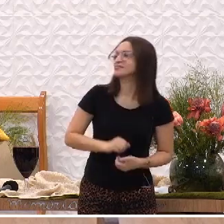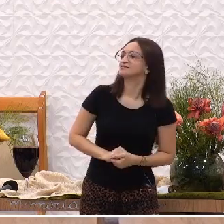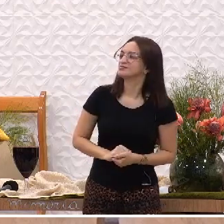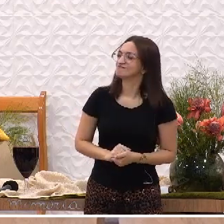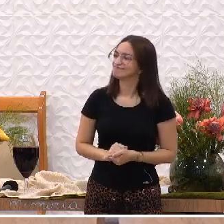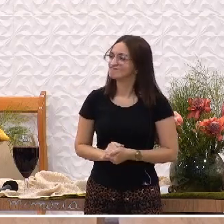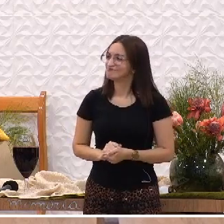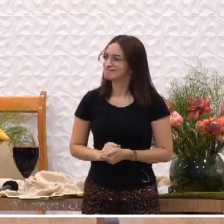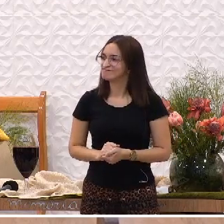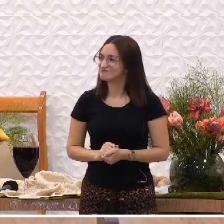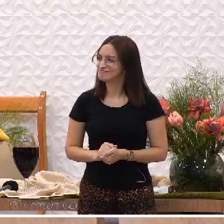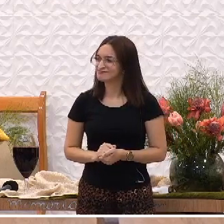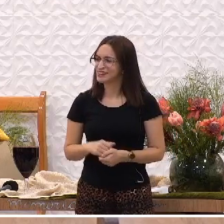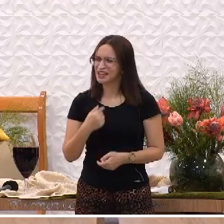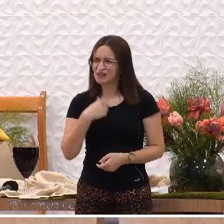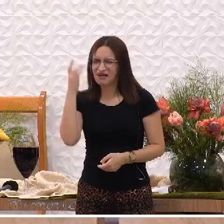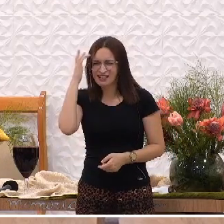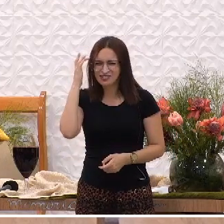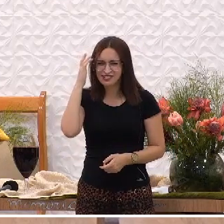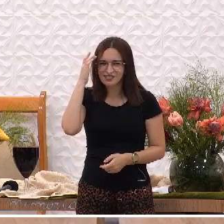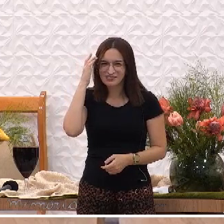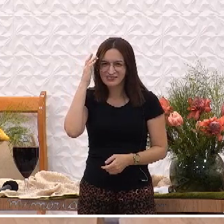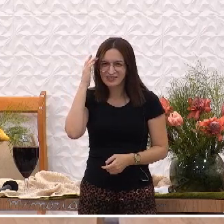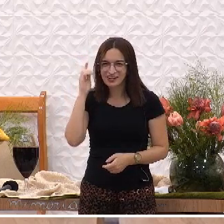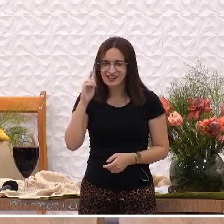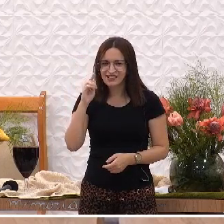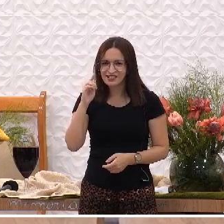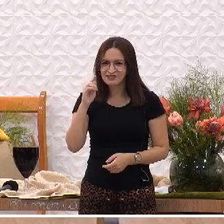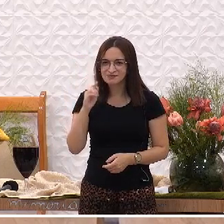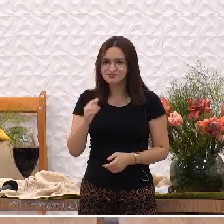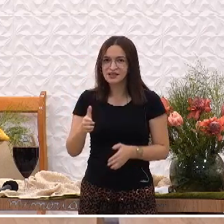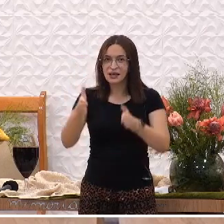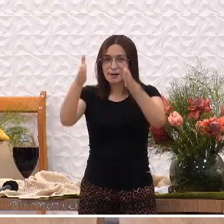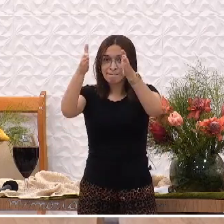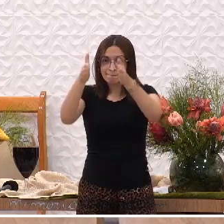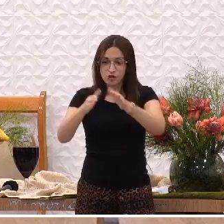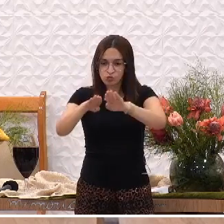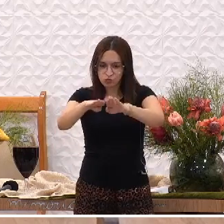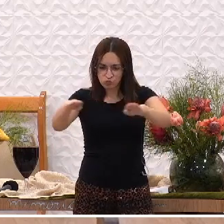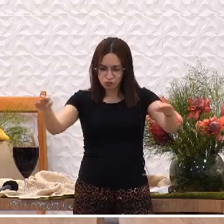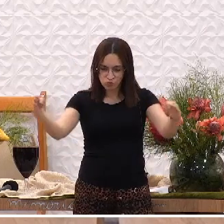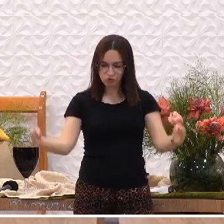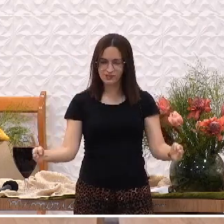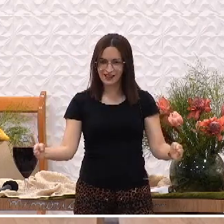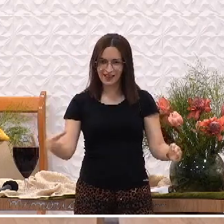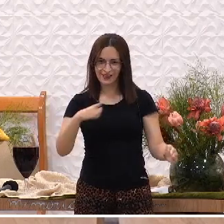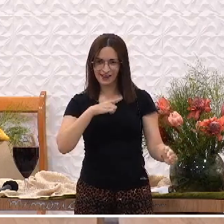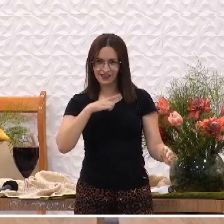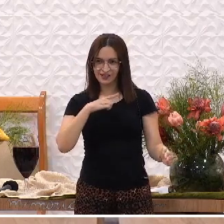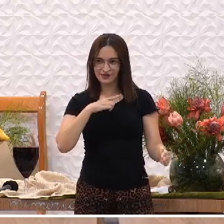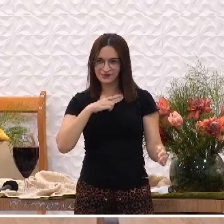Como mostra, acho que vocês conseguem ver ali no final, no meio tem a mesa, e aí mais para o canto um pouco tem o púlpito, ou